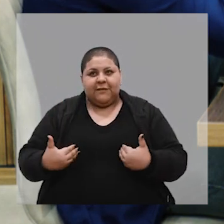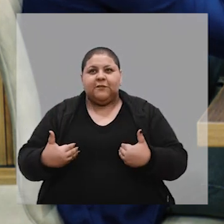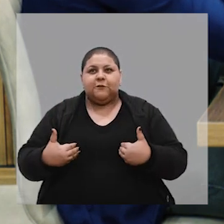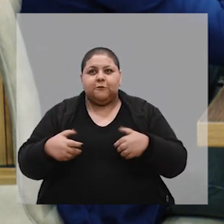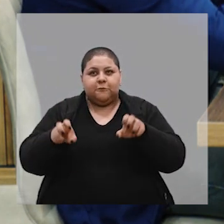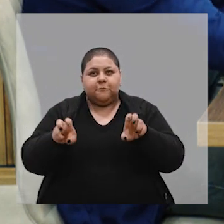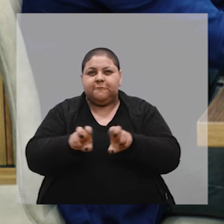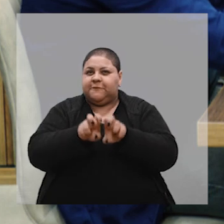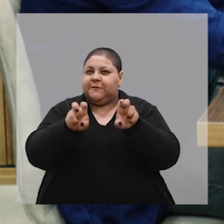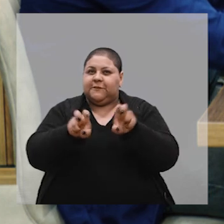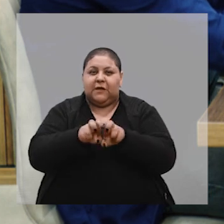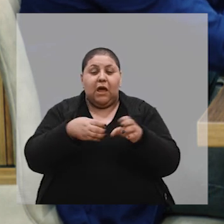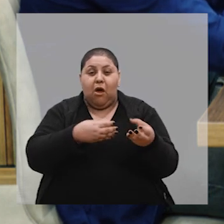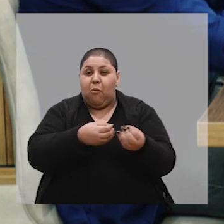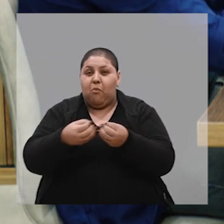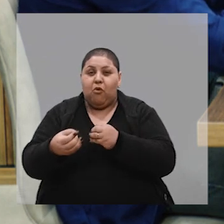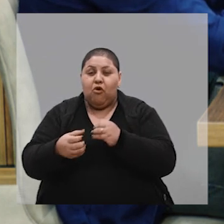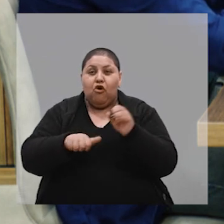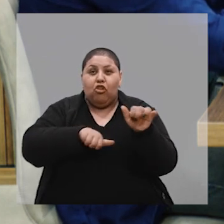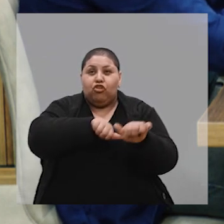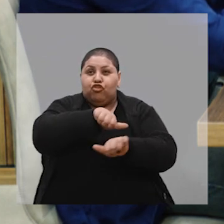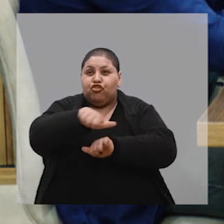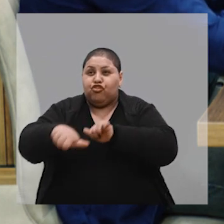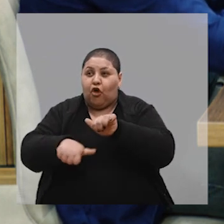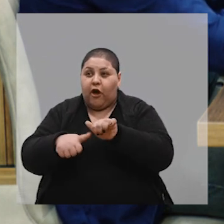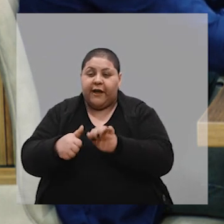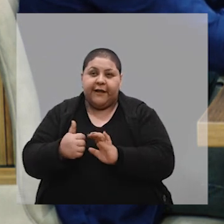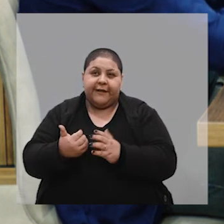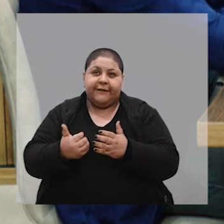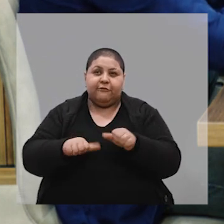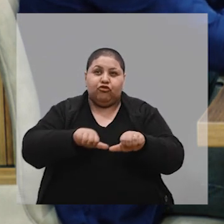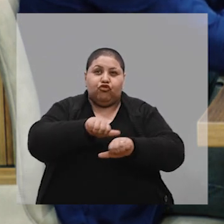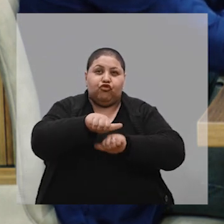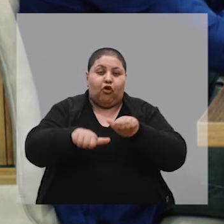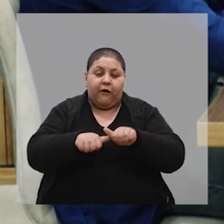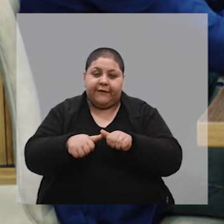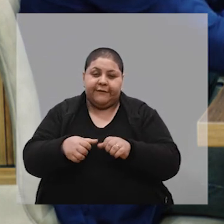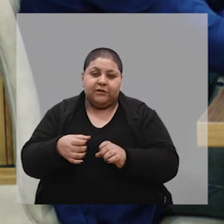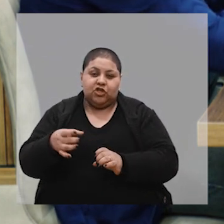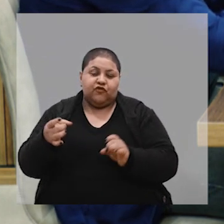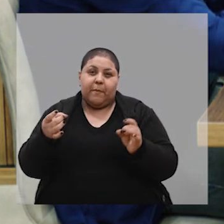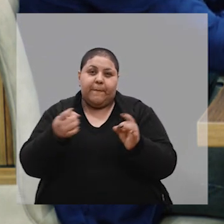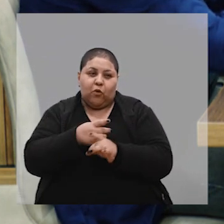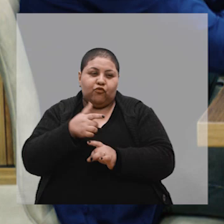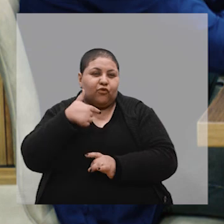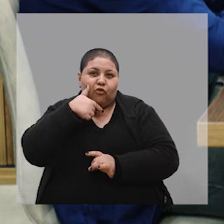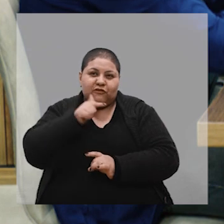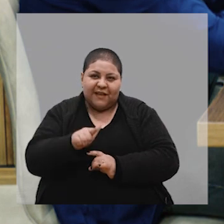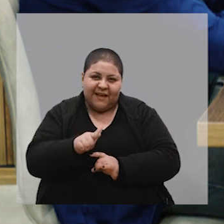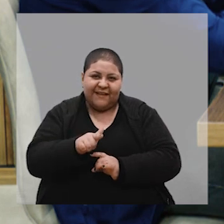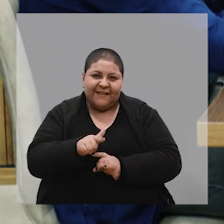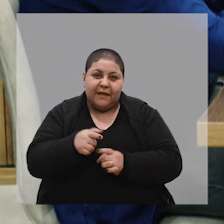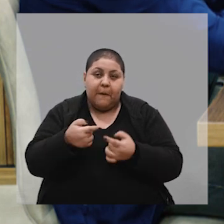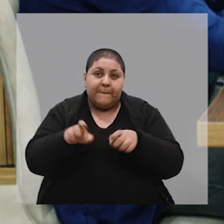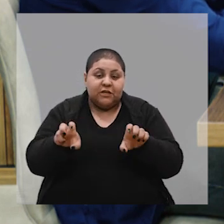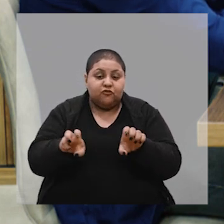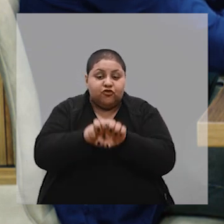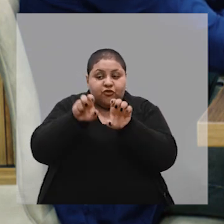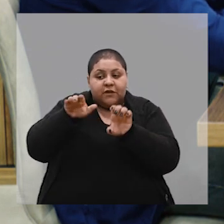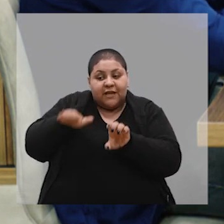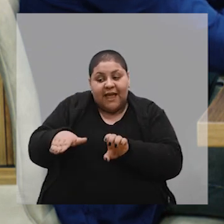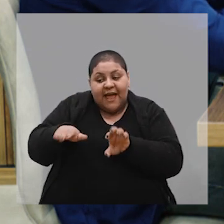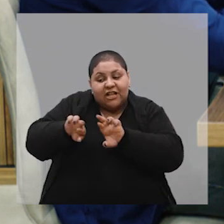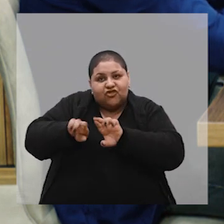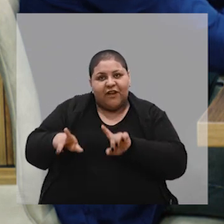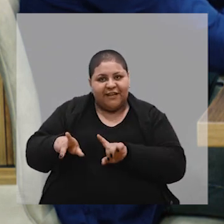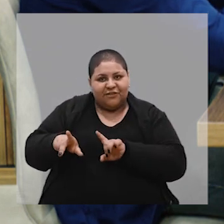ter no futsal é algo absurdo. É muita troca de direção. Se o atleta não estiver preparado, ele não vai conseguir. Só que o futsal de enanismo ele